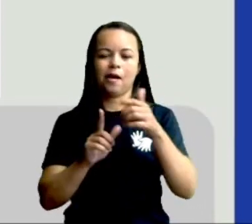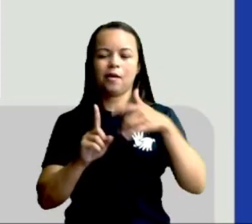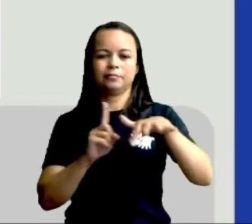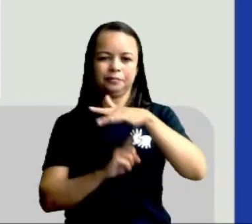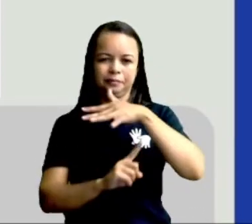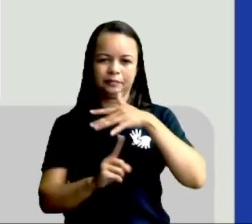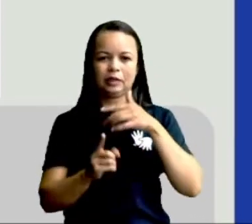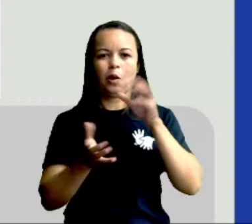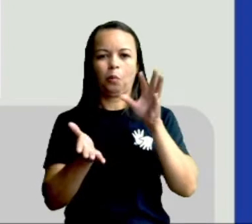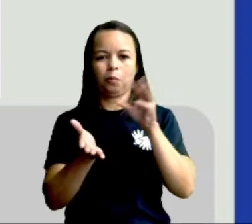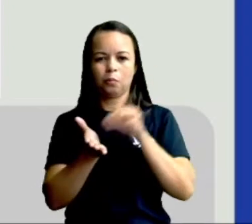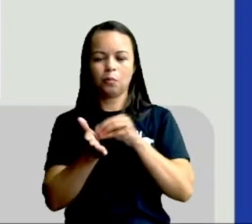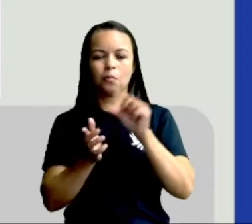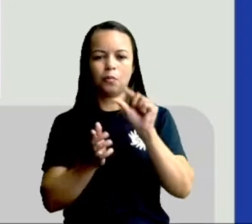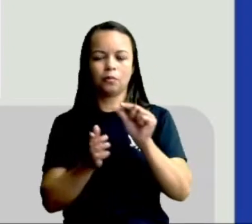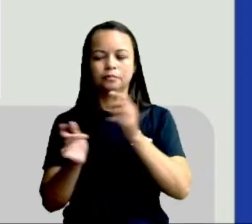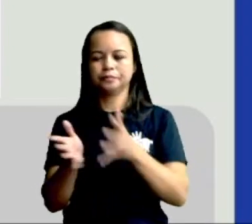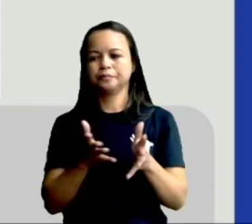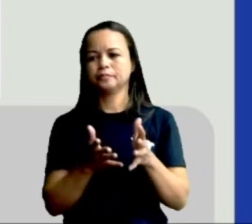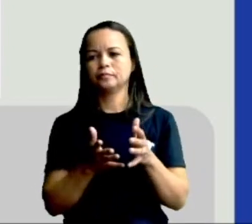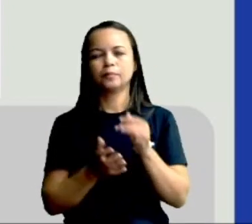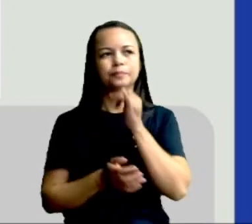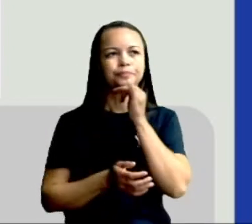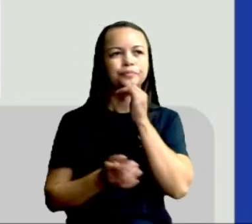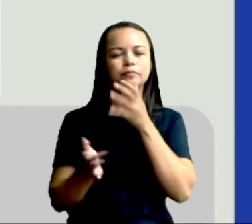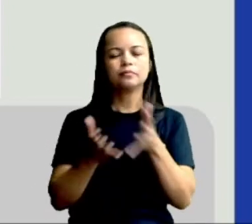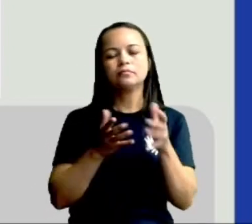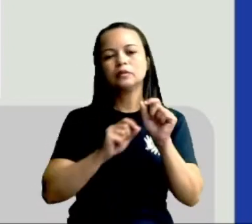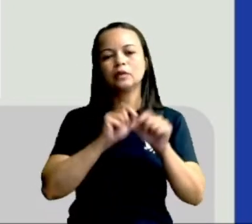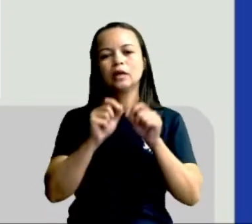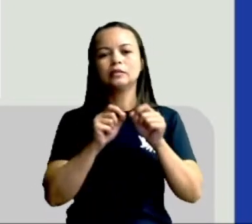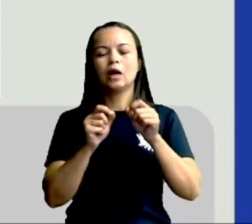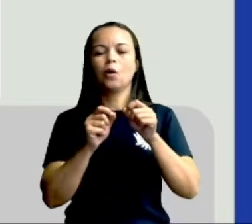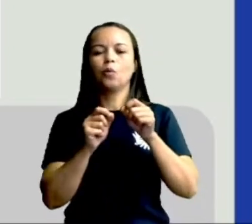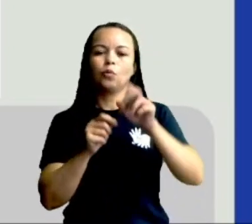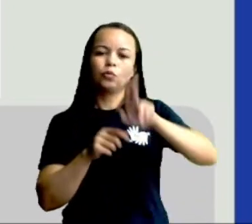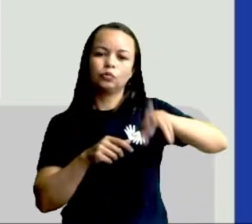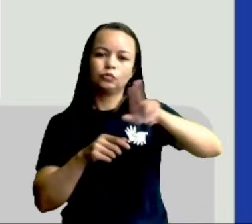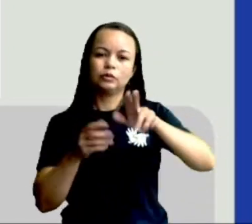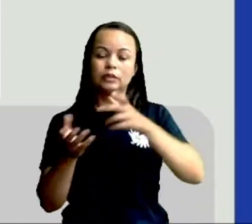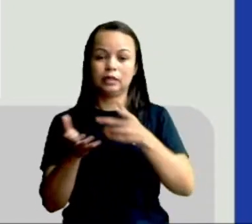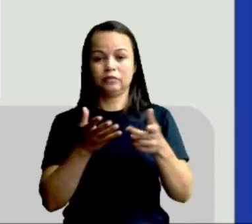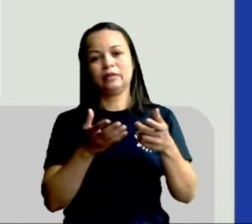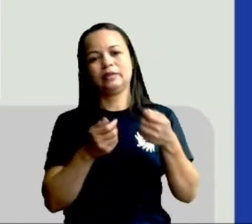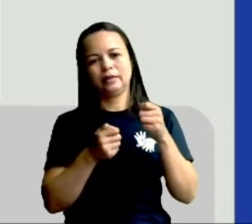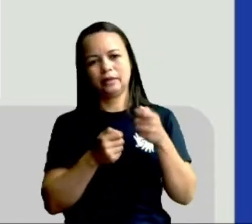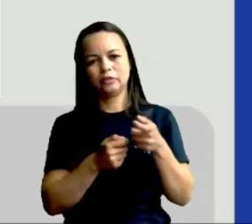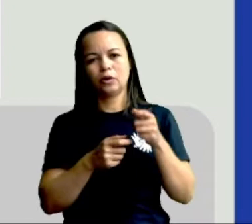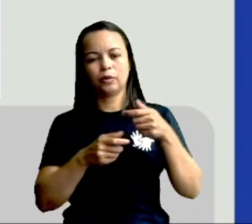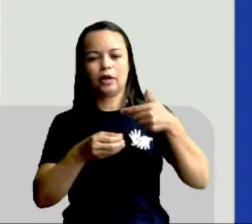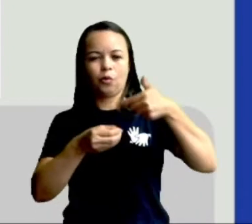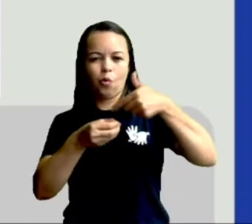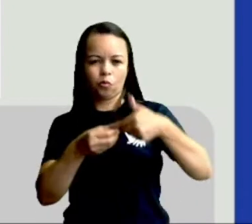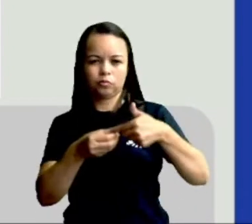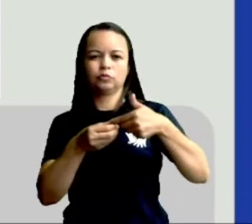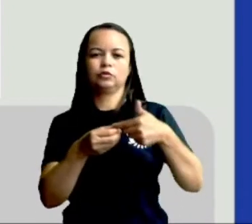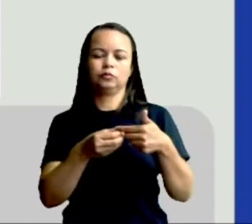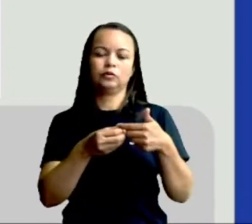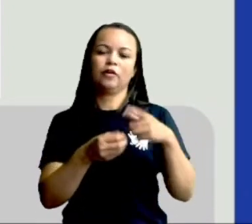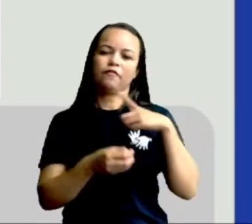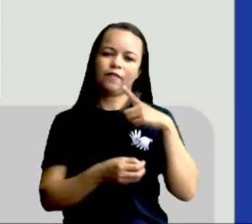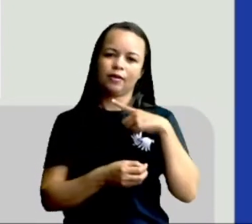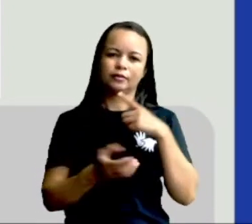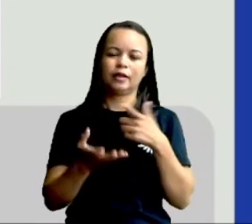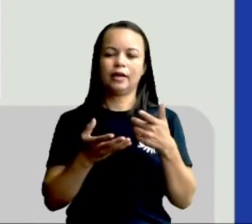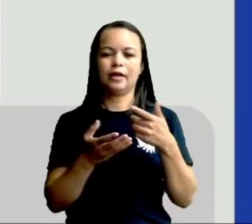está lá usando algum transporte por meio de rodovia, a gente vai ter que gastar com combustível, consequentemente vai haver